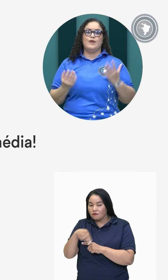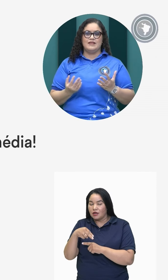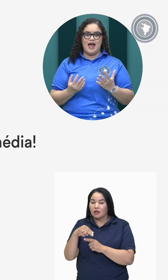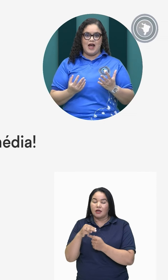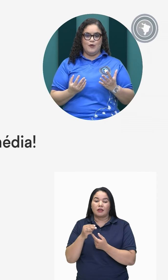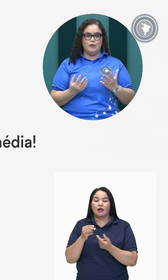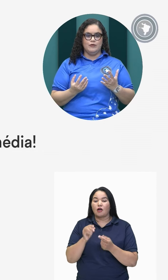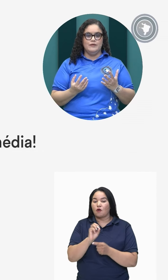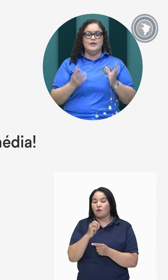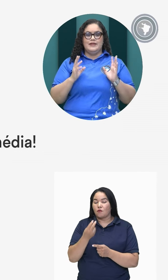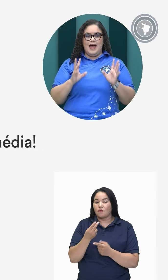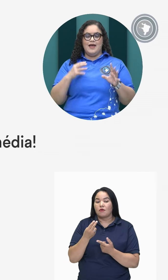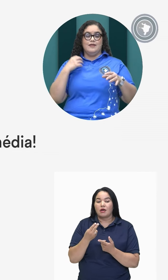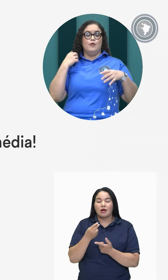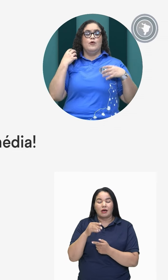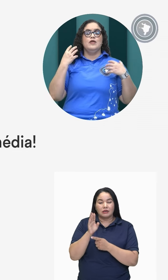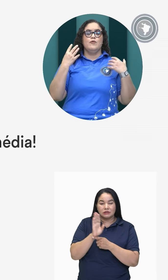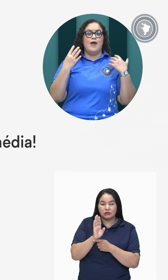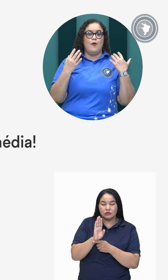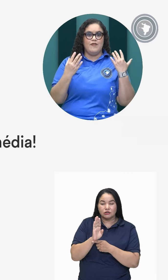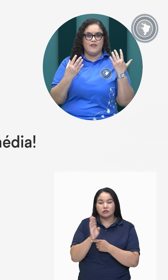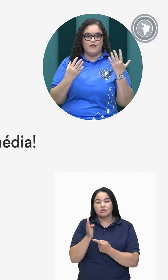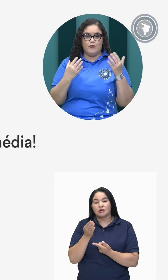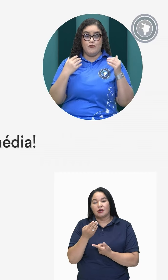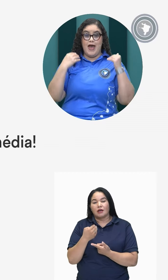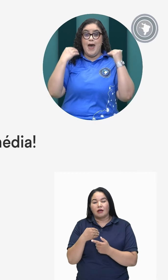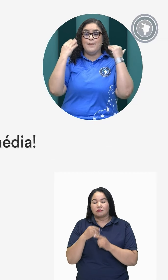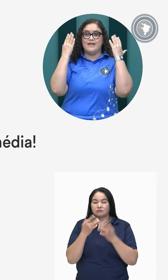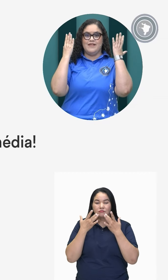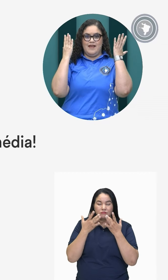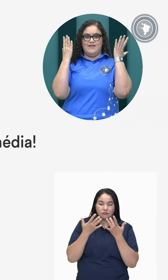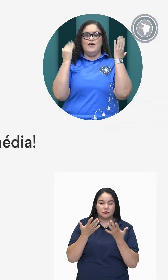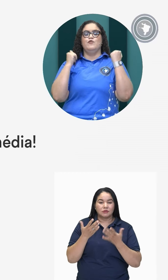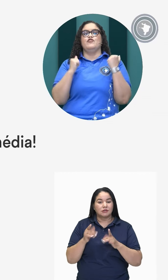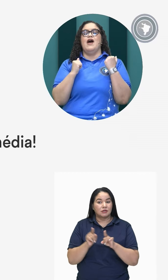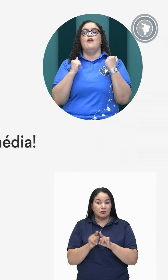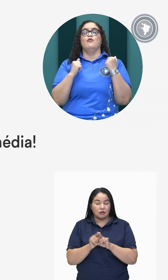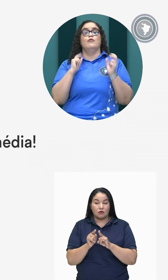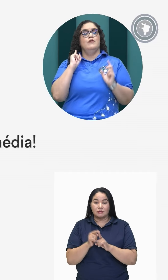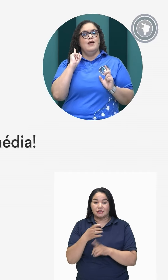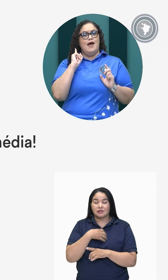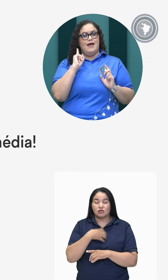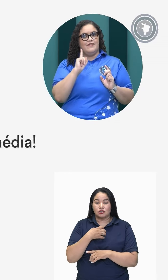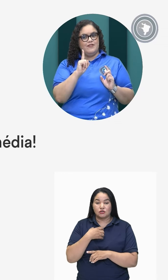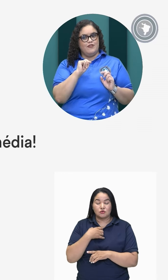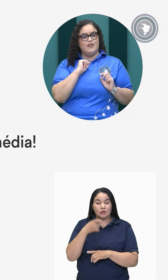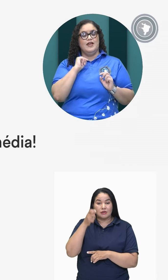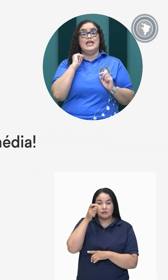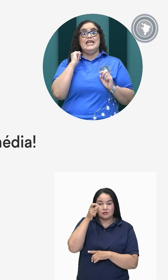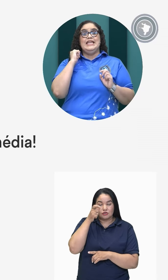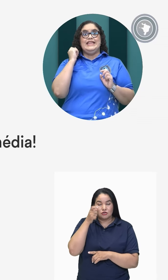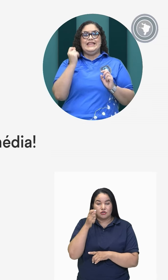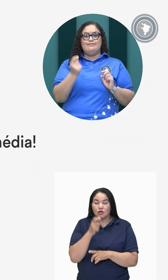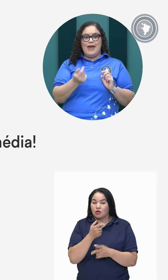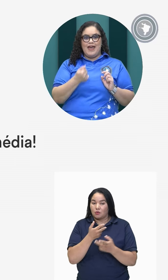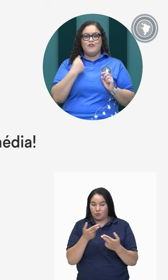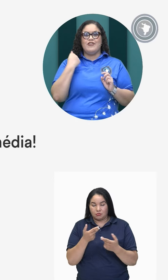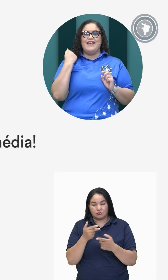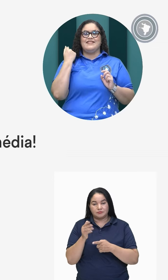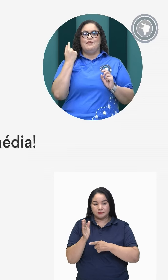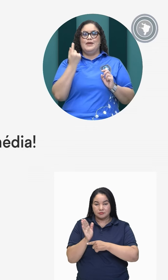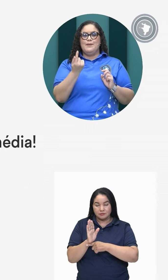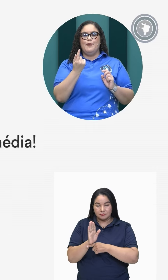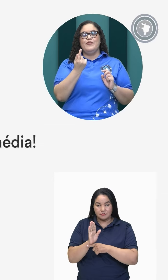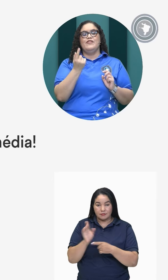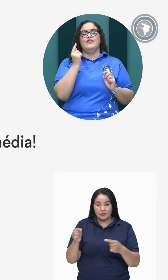ao espetáculo, tá? Então, quando é com esse sentido de apreciação de algo, assistir,